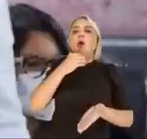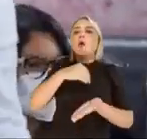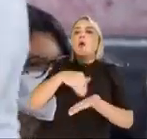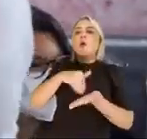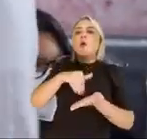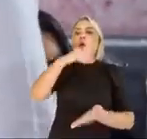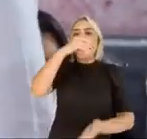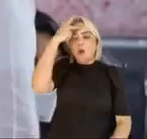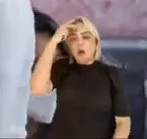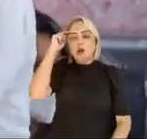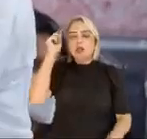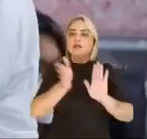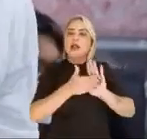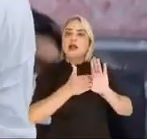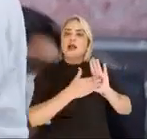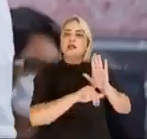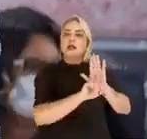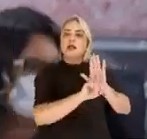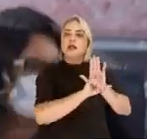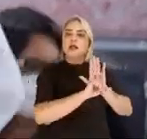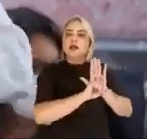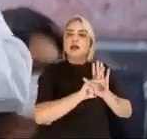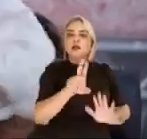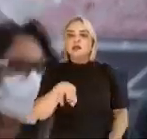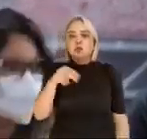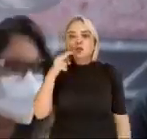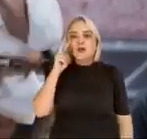está no decreto. Você nunca ouviu a